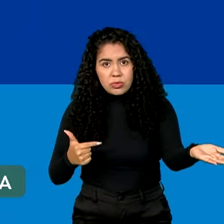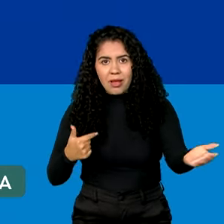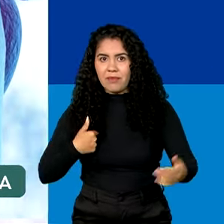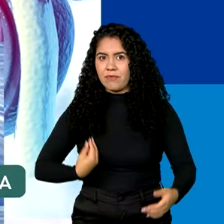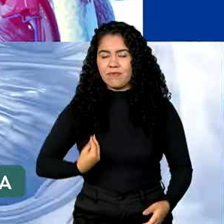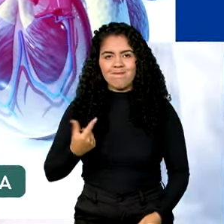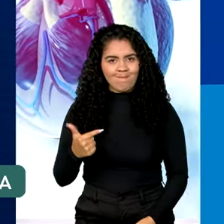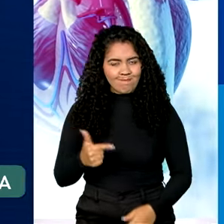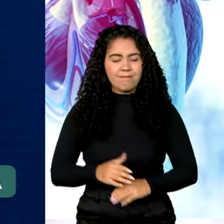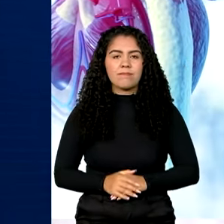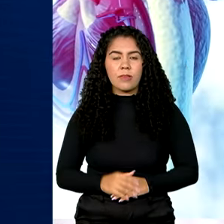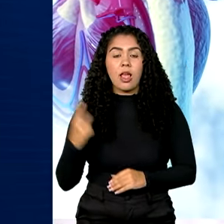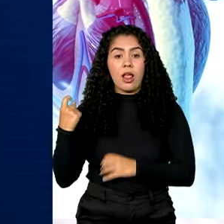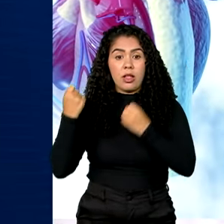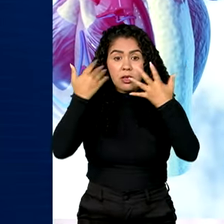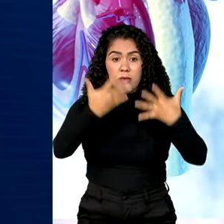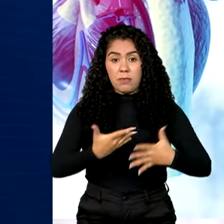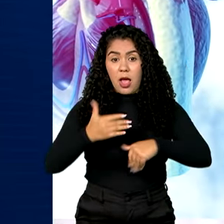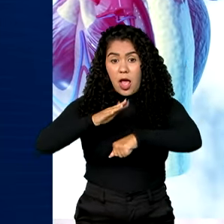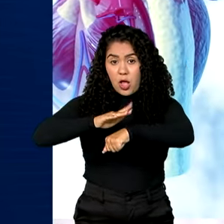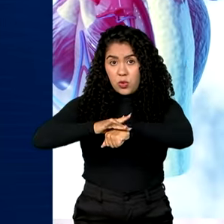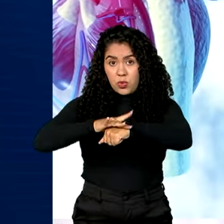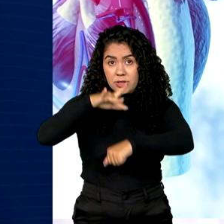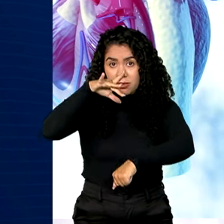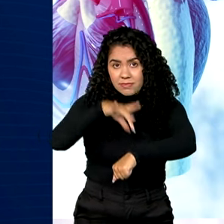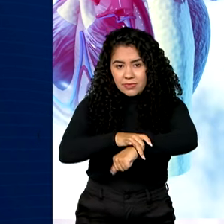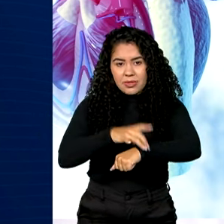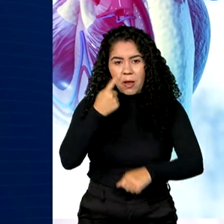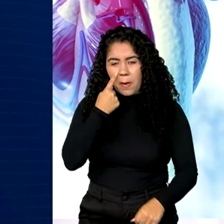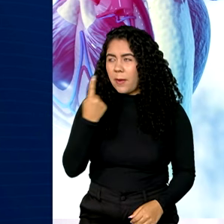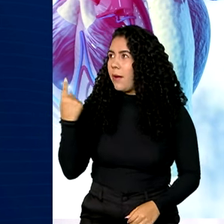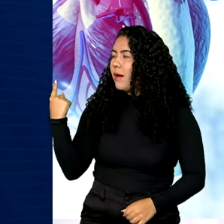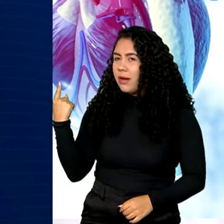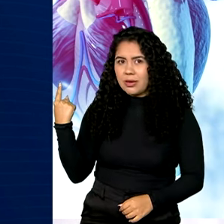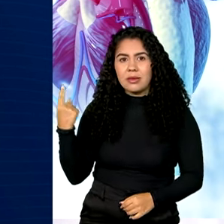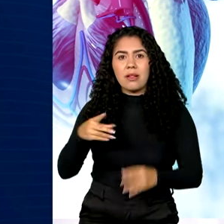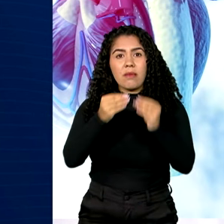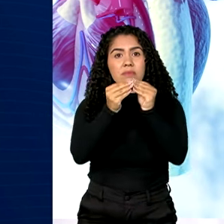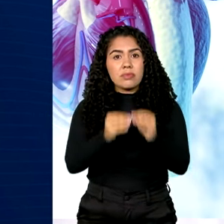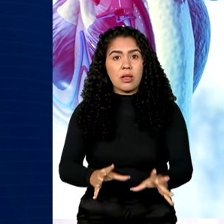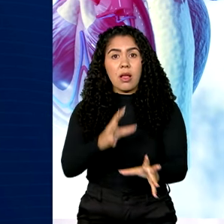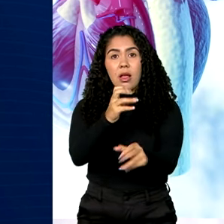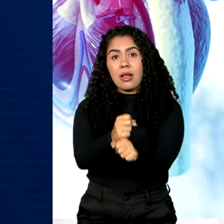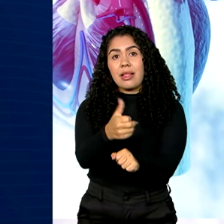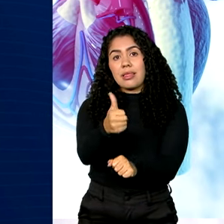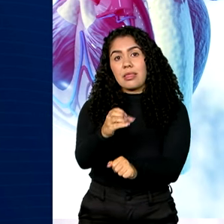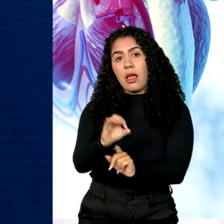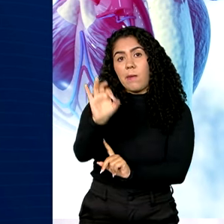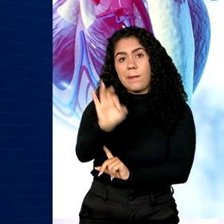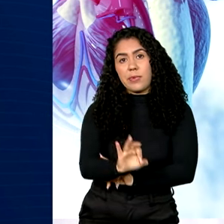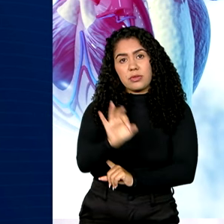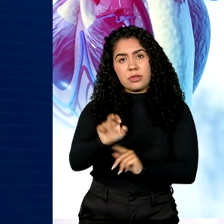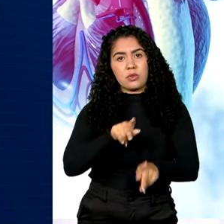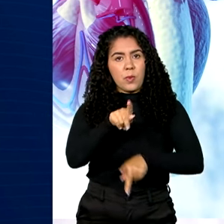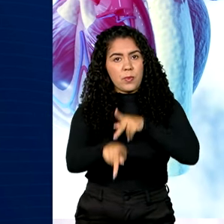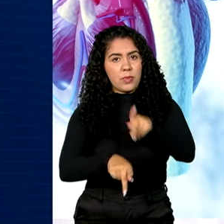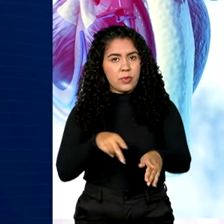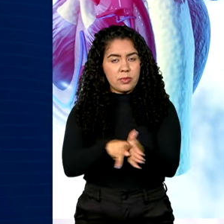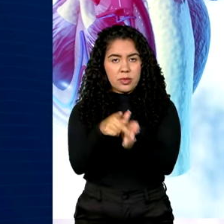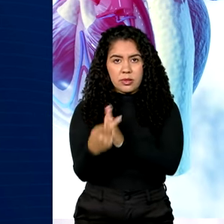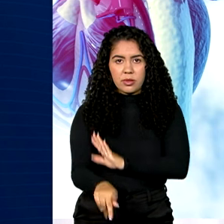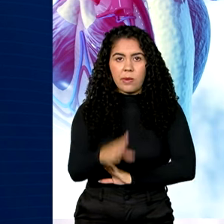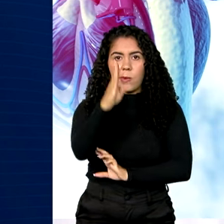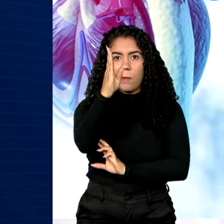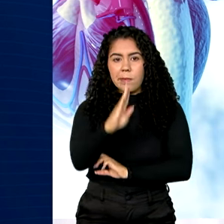A doença renal crônica, como a de Cristiane, afeta hoje cerca de 10% da população